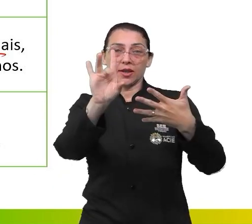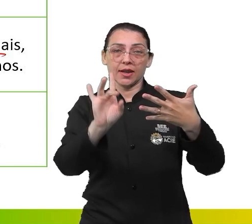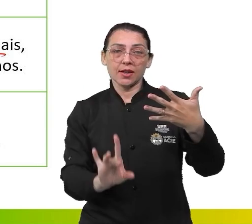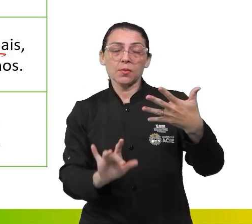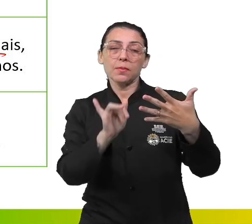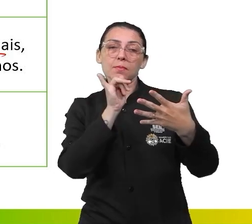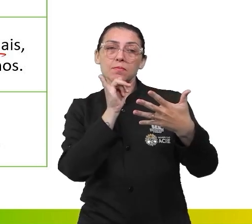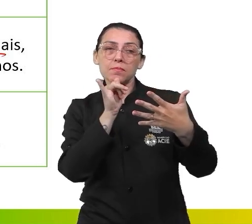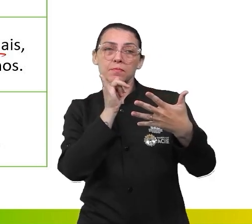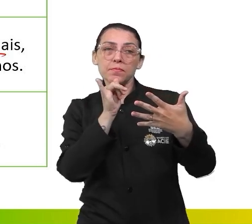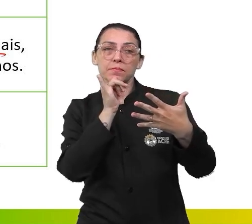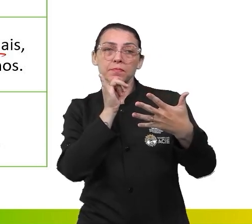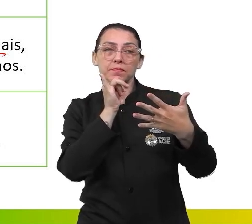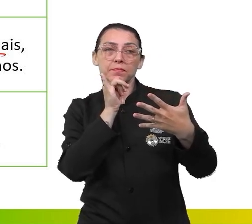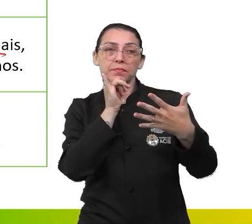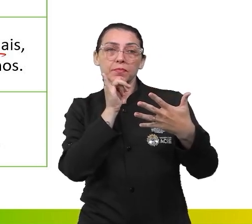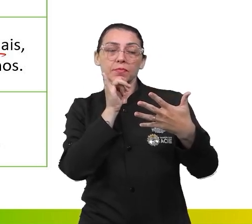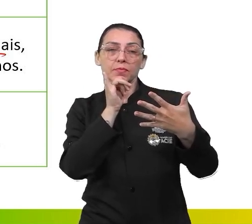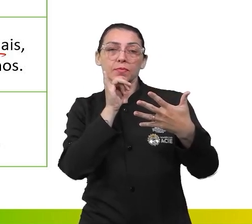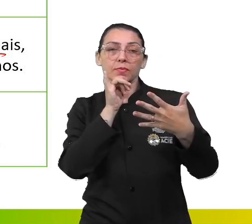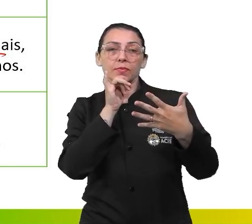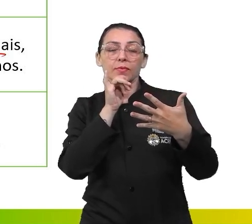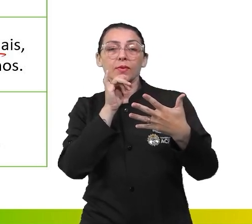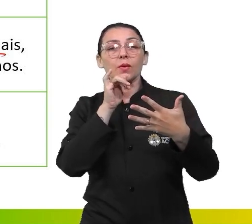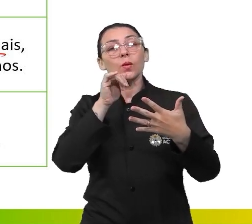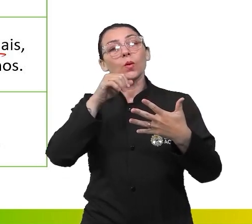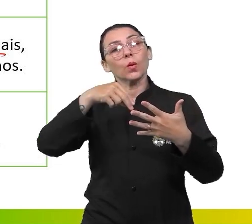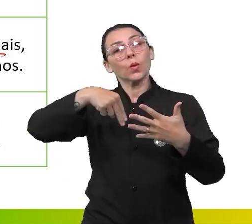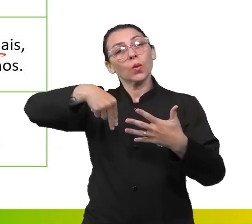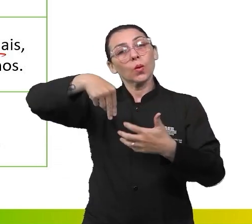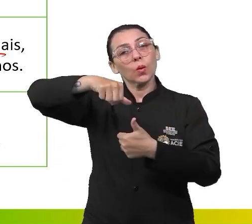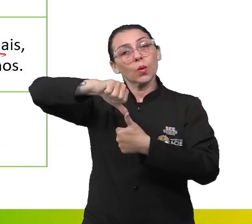Por exemplo, o extremo norte aqui da América, a